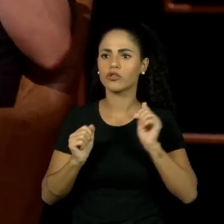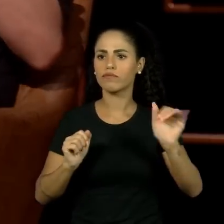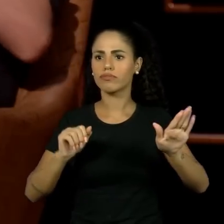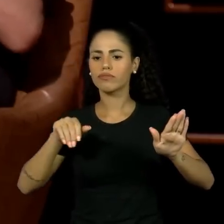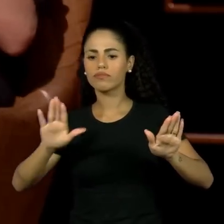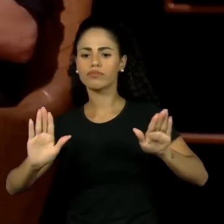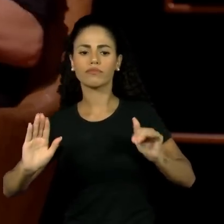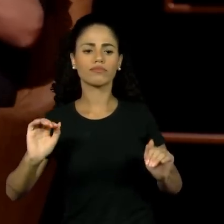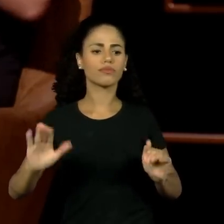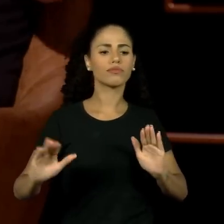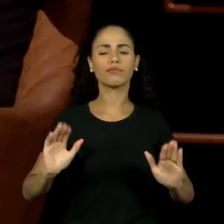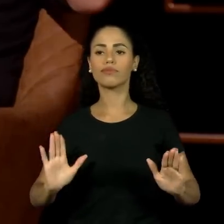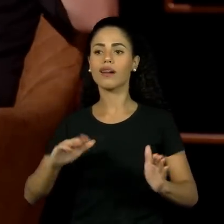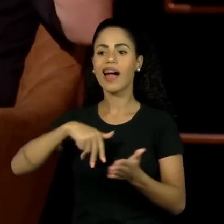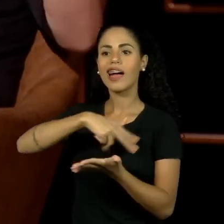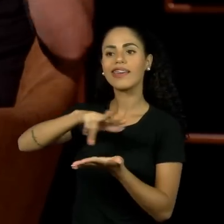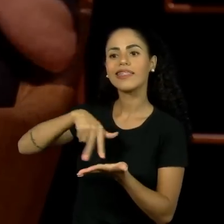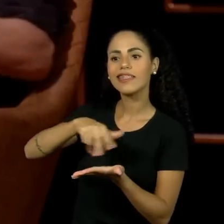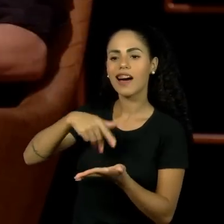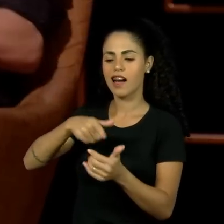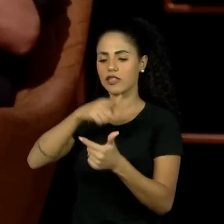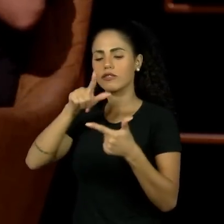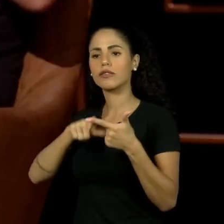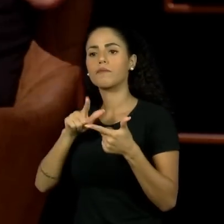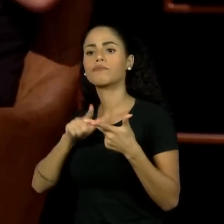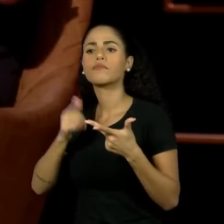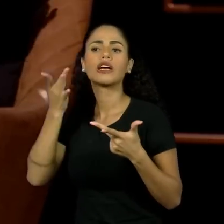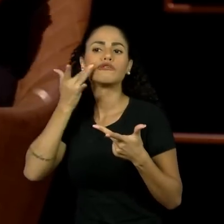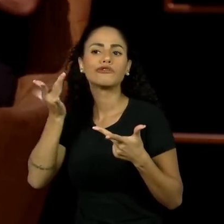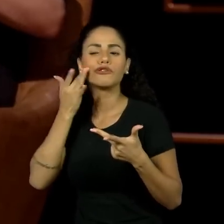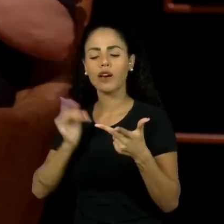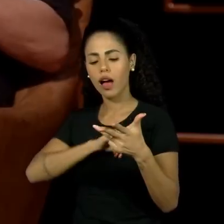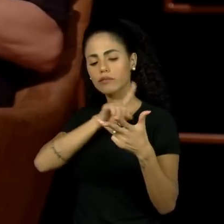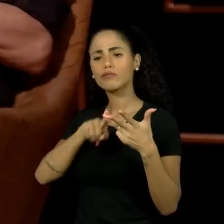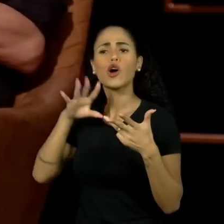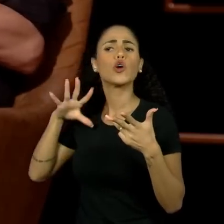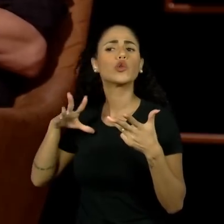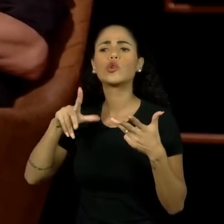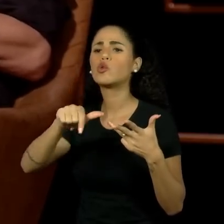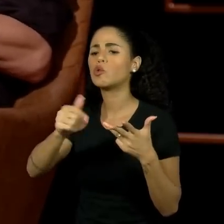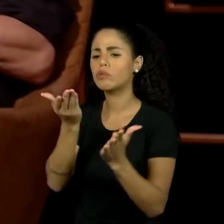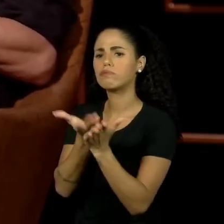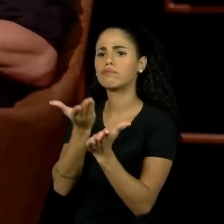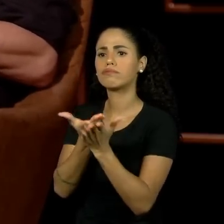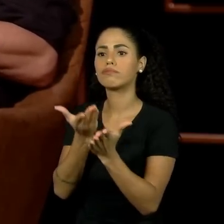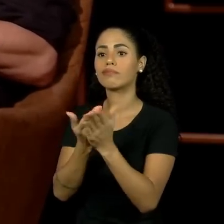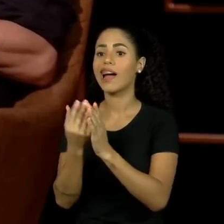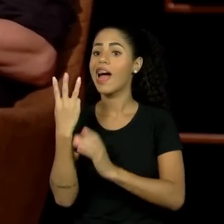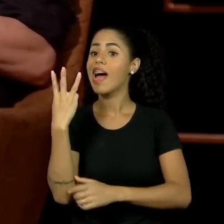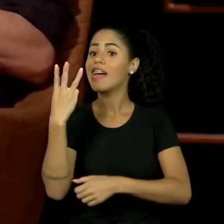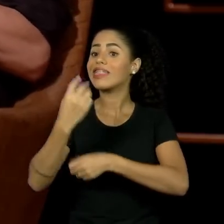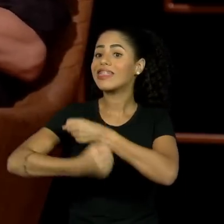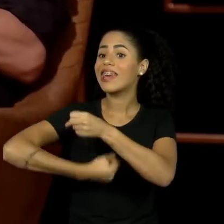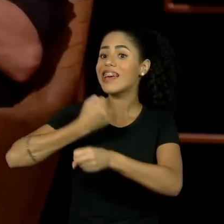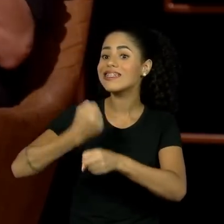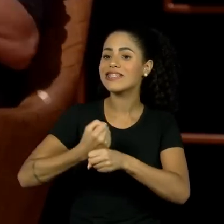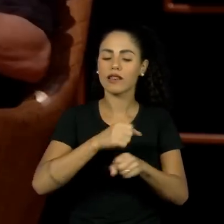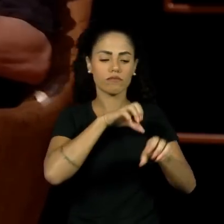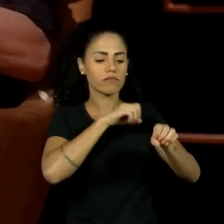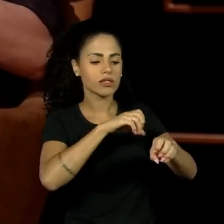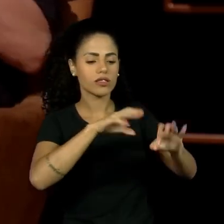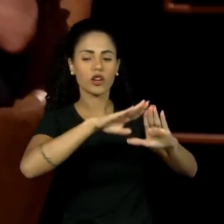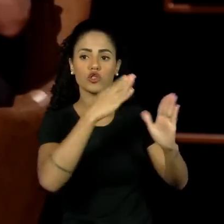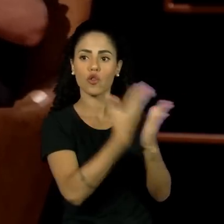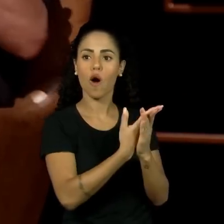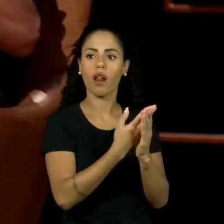de dança, fazia aula de teatro, fazia tudo. E eu fiquei durante 3 anos dando aula no Objetivo e indo para os